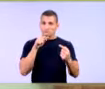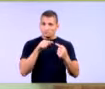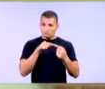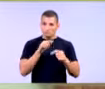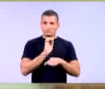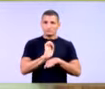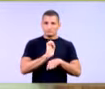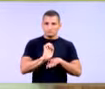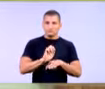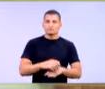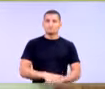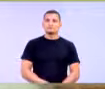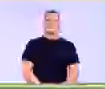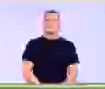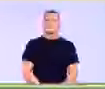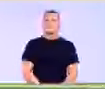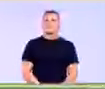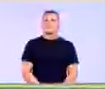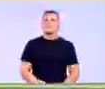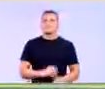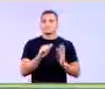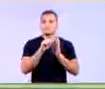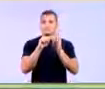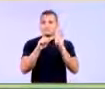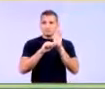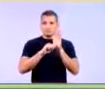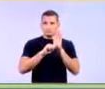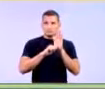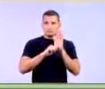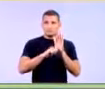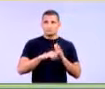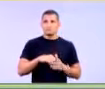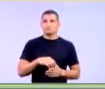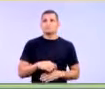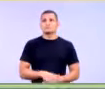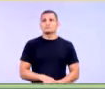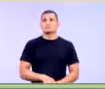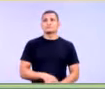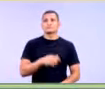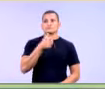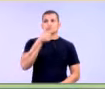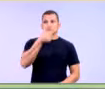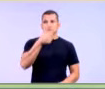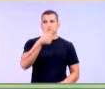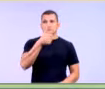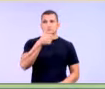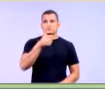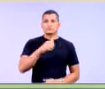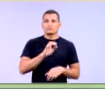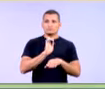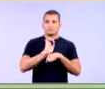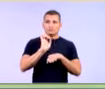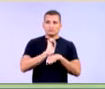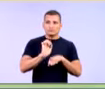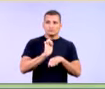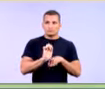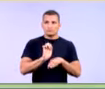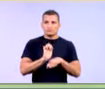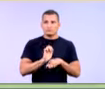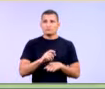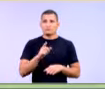estágio. Aqui, ó, como diz o artigo, né, o inciso 2 do artigo 1, que o estágio